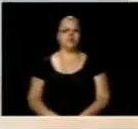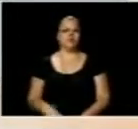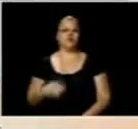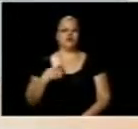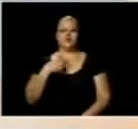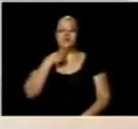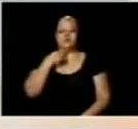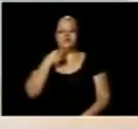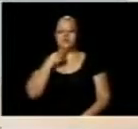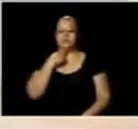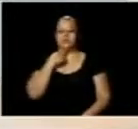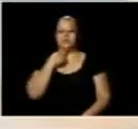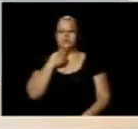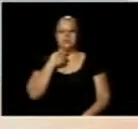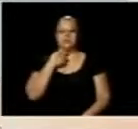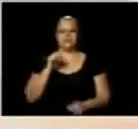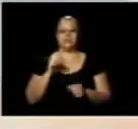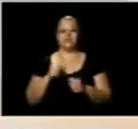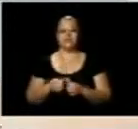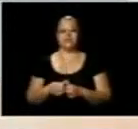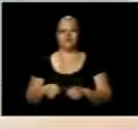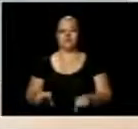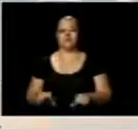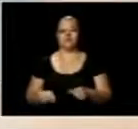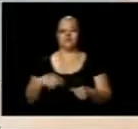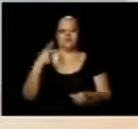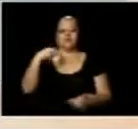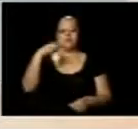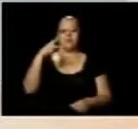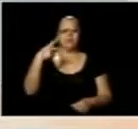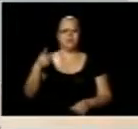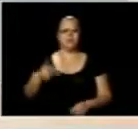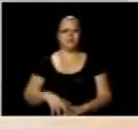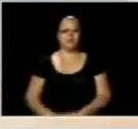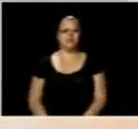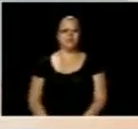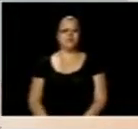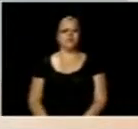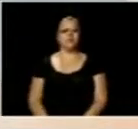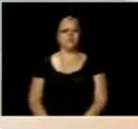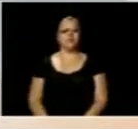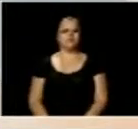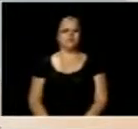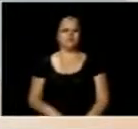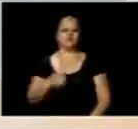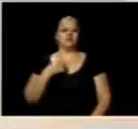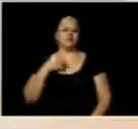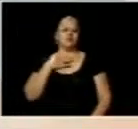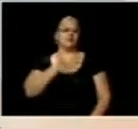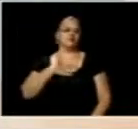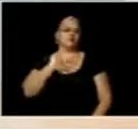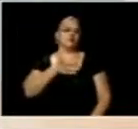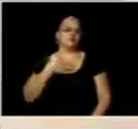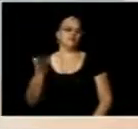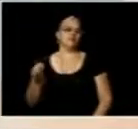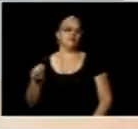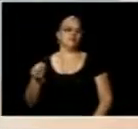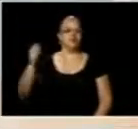questão, principalmente uma área que esse vereador gosta muito, que é a questão cultural, turística aqui do município de Taubaté.